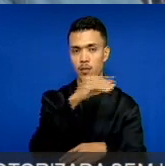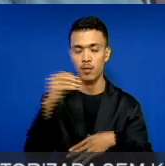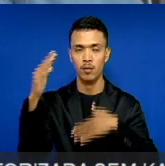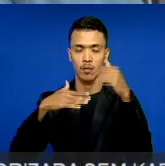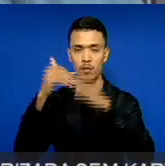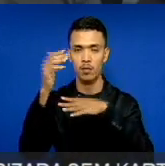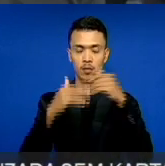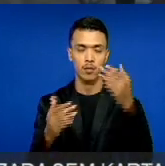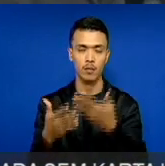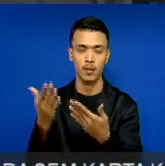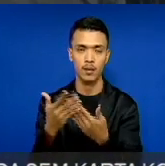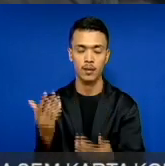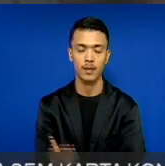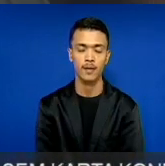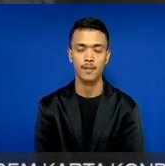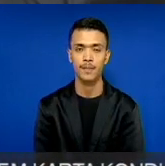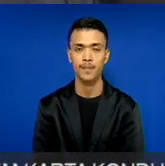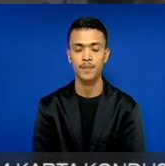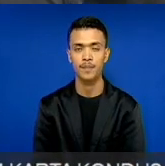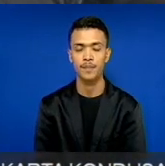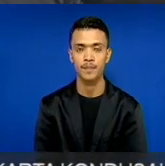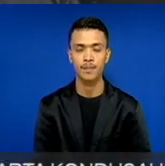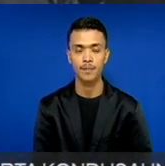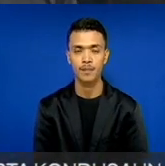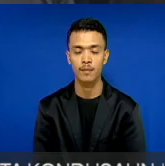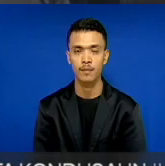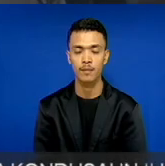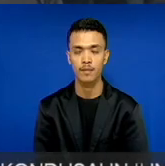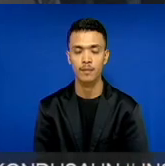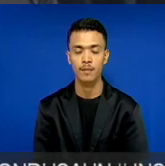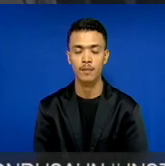infraestrutura básica. Betty Rebelo, Flavio Barros, RTTL.